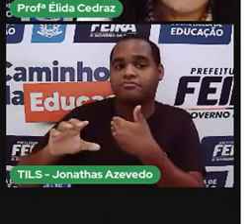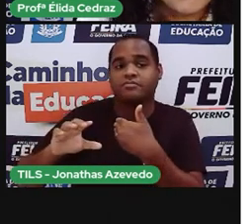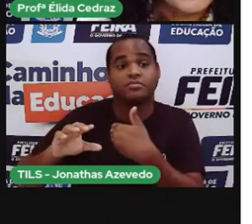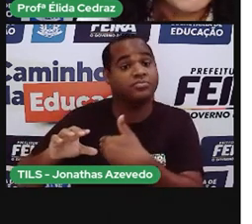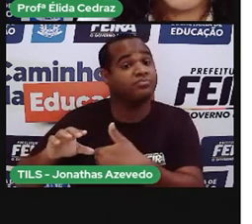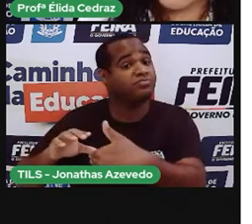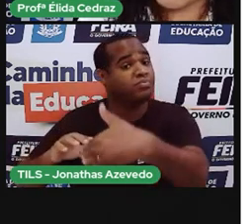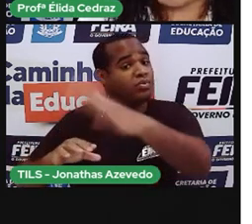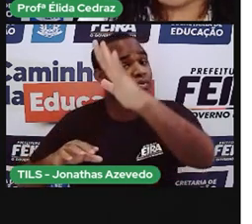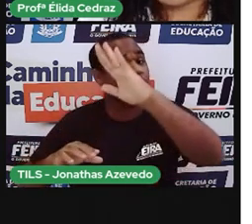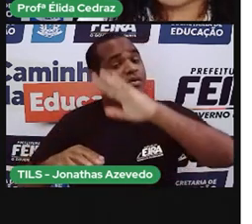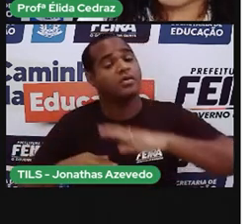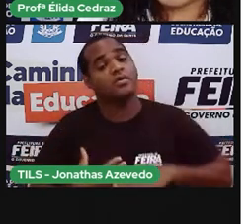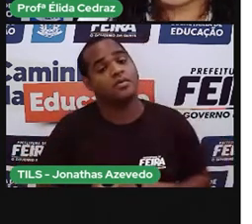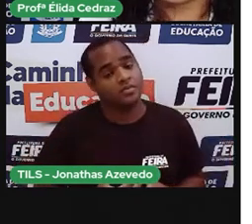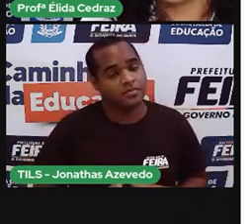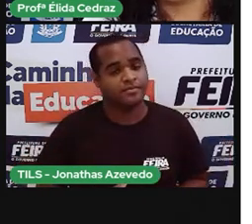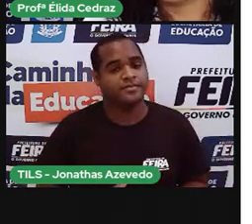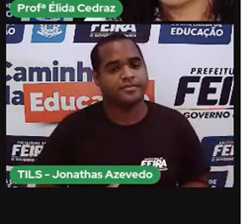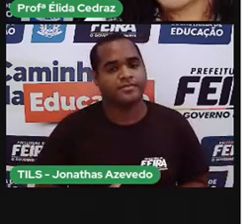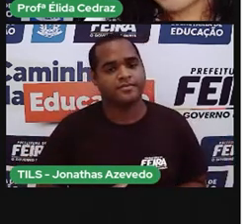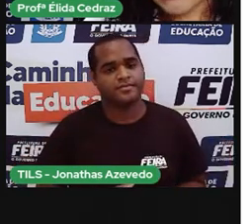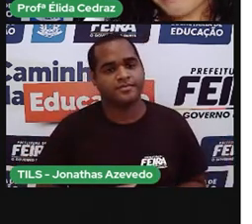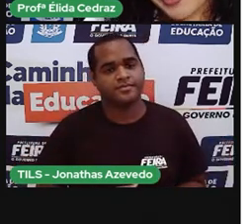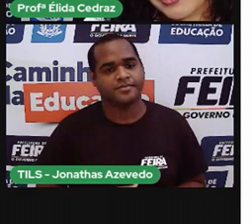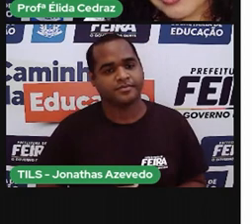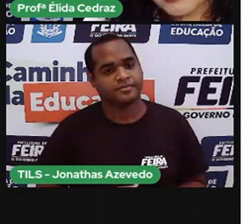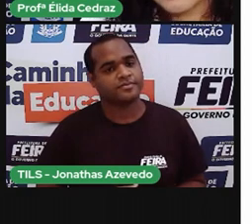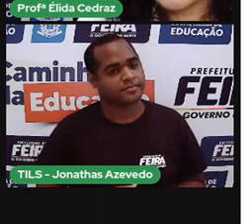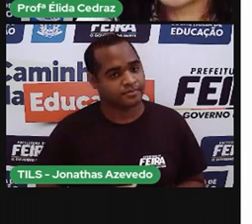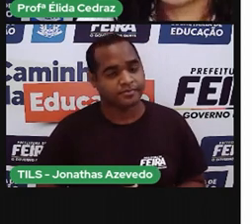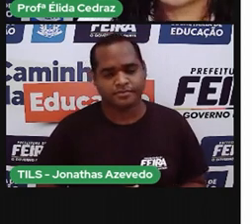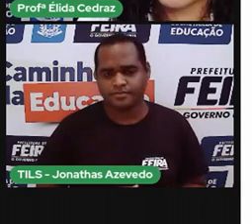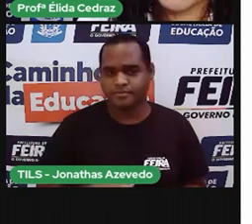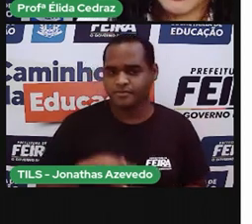por muito tempo. Quanto mais